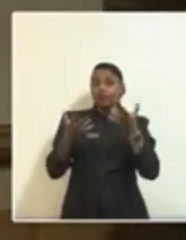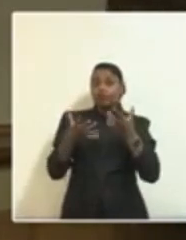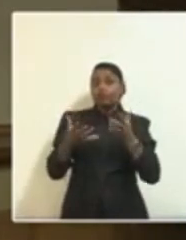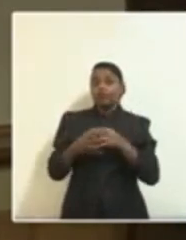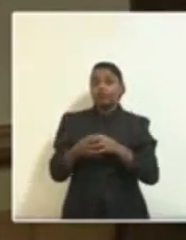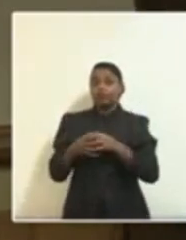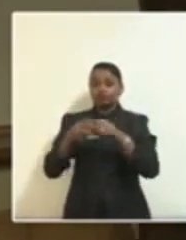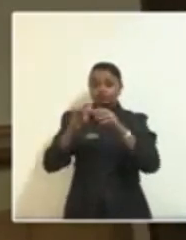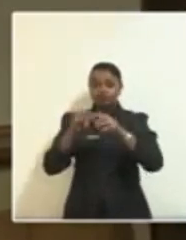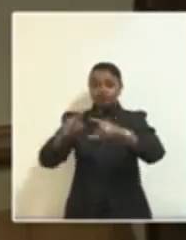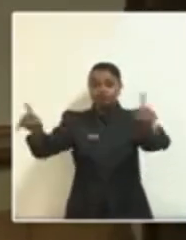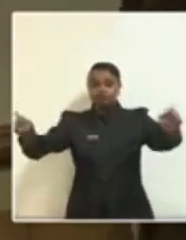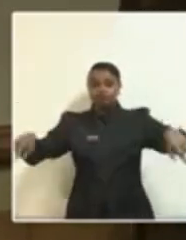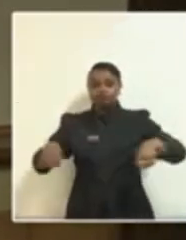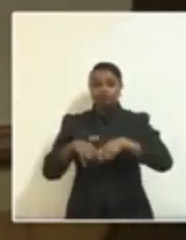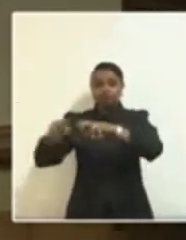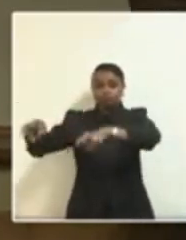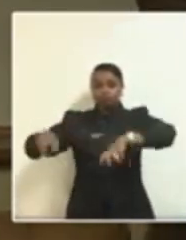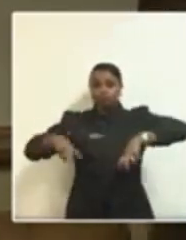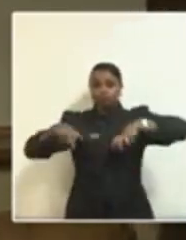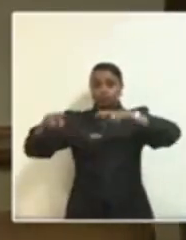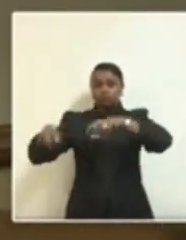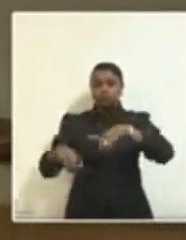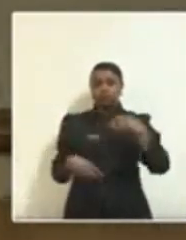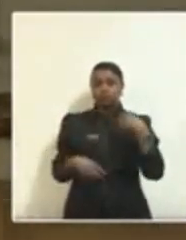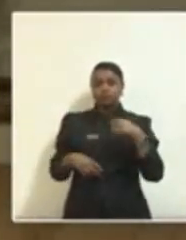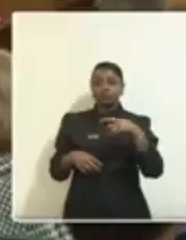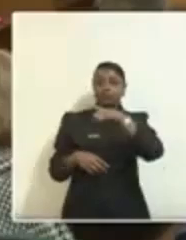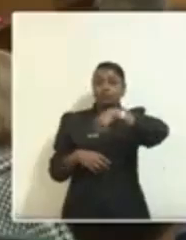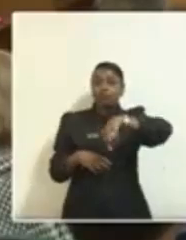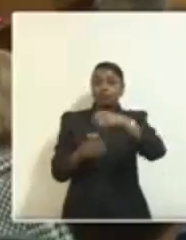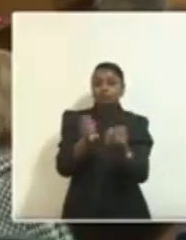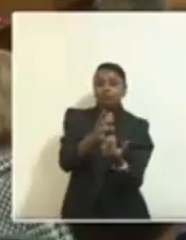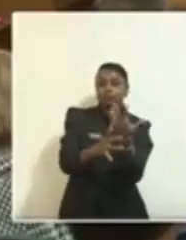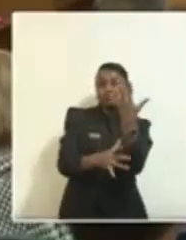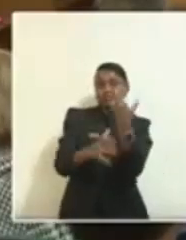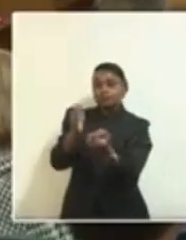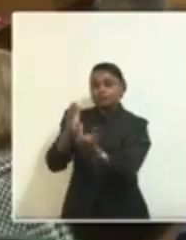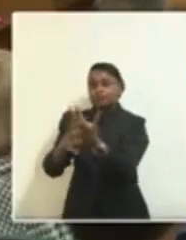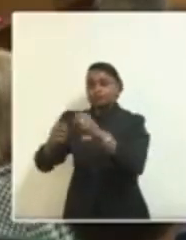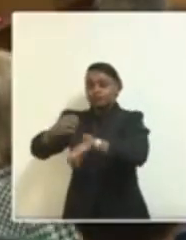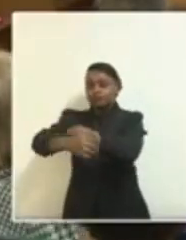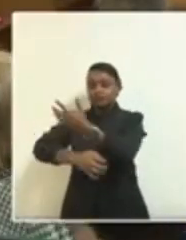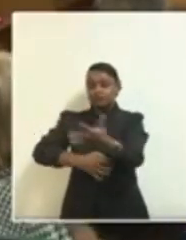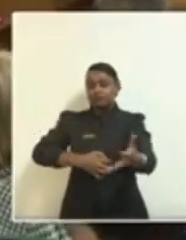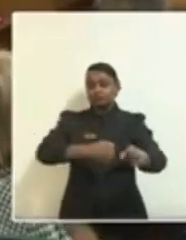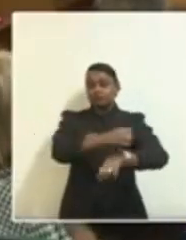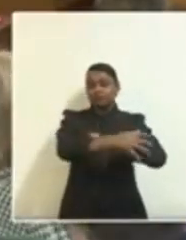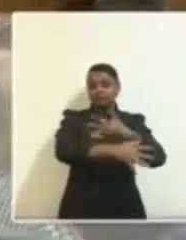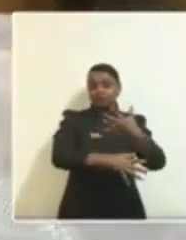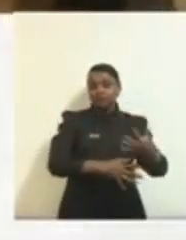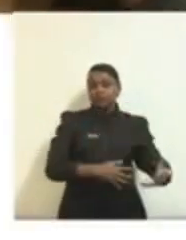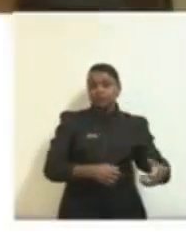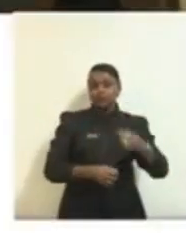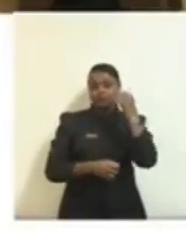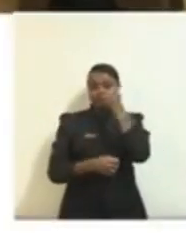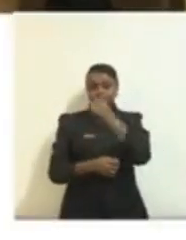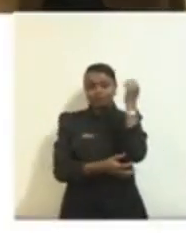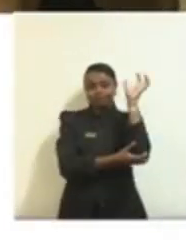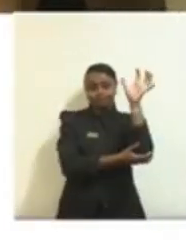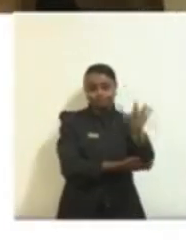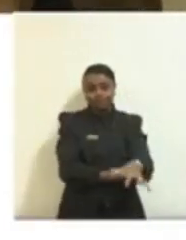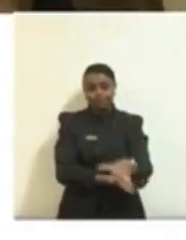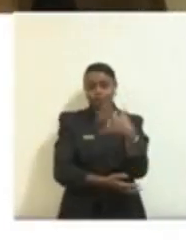dos campos, alegando, por exemplo, que para plantar soja nessas áreas não precisa desmatar. Eu escutei esse